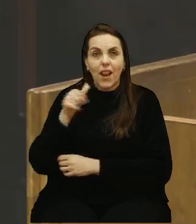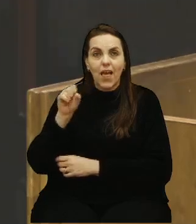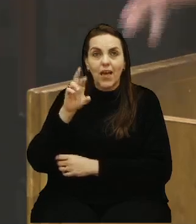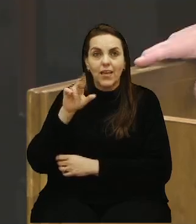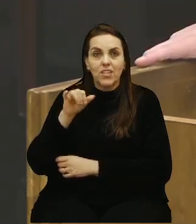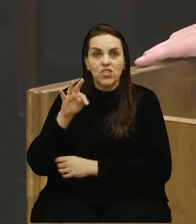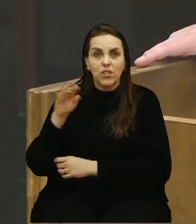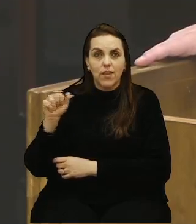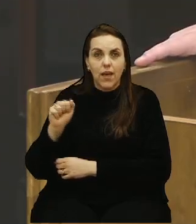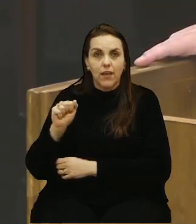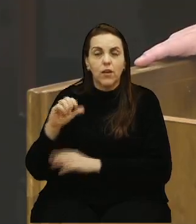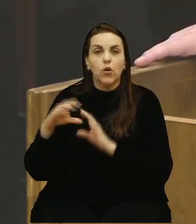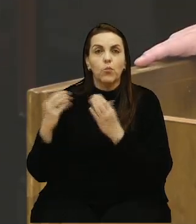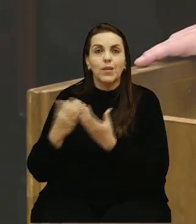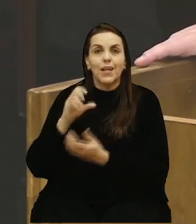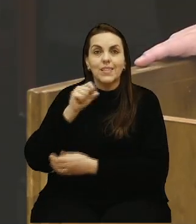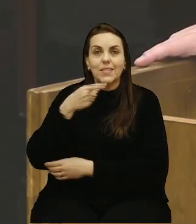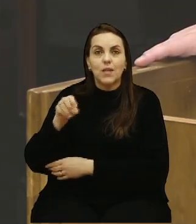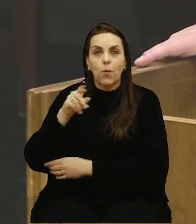foi resolvido.